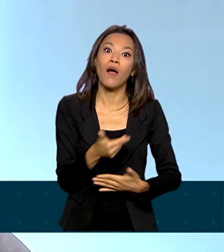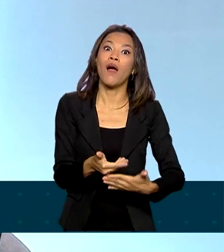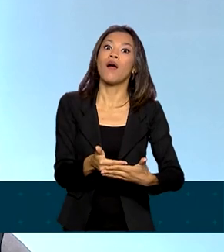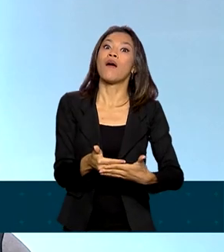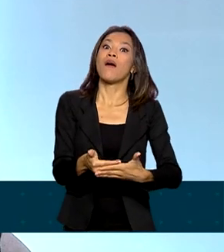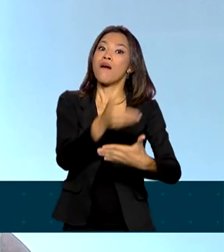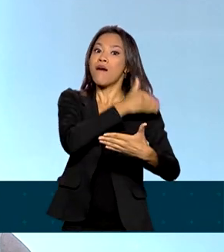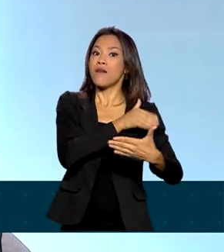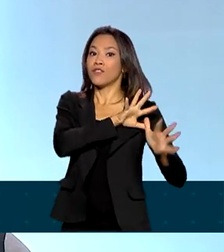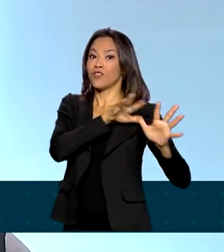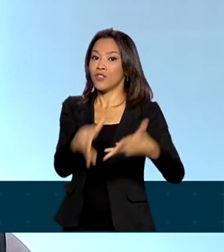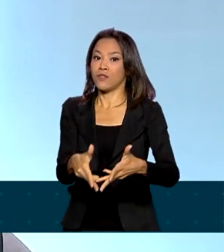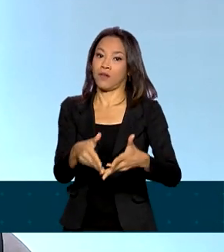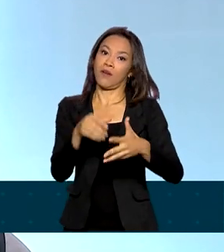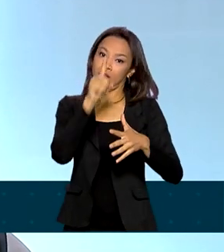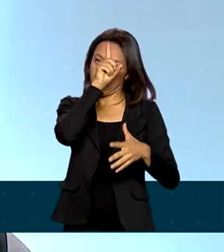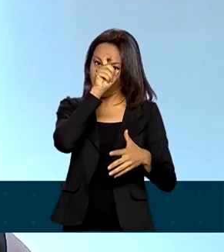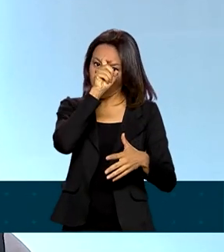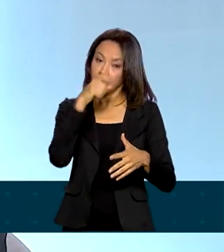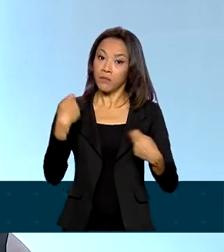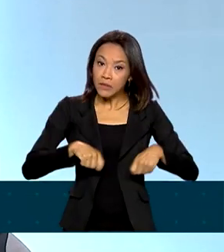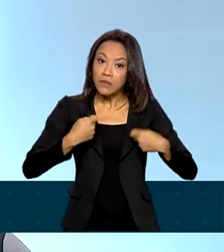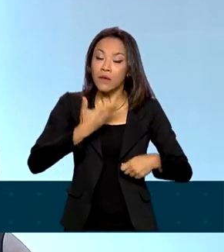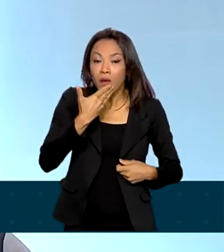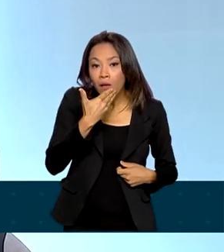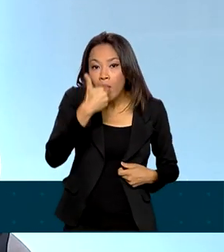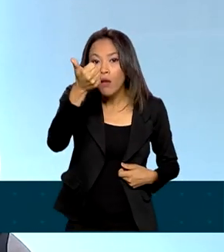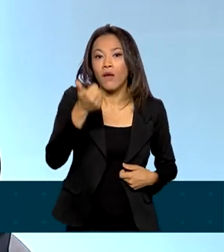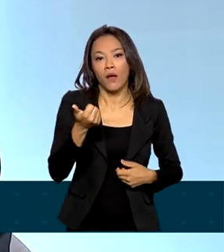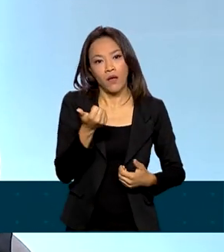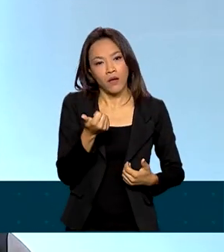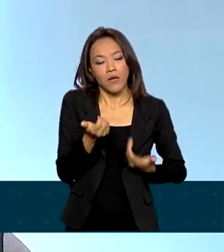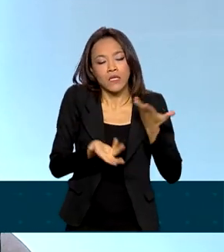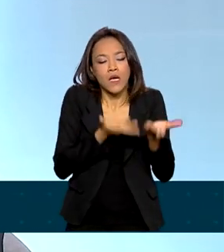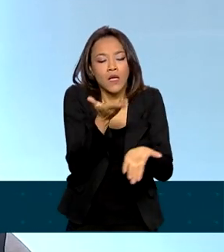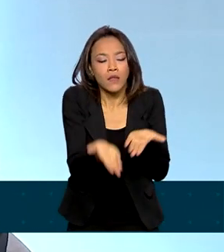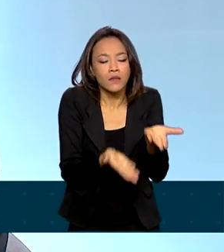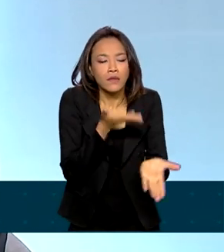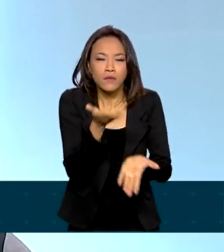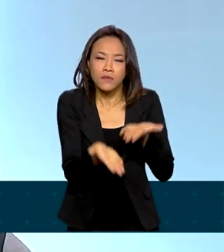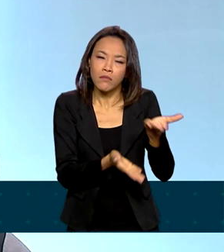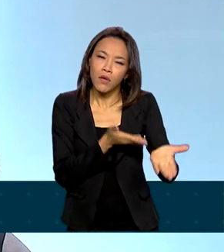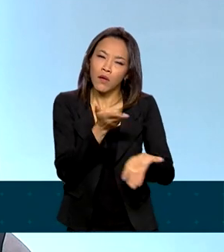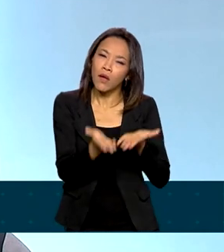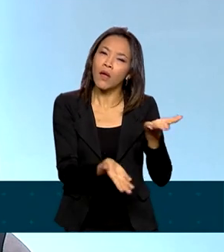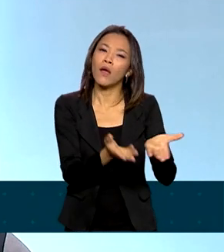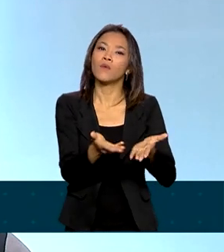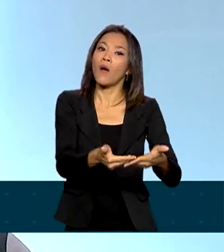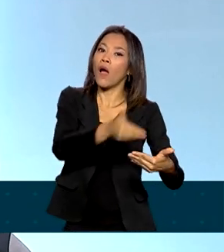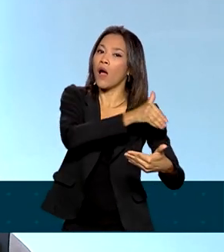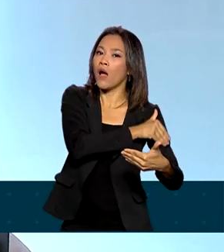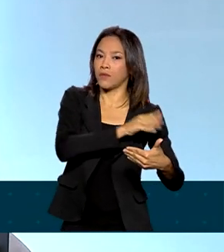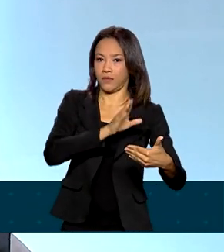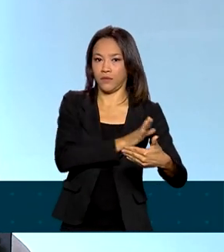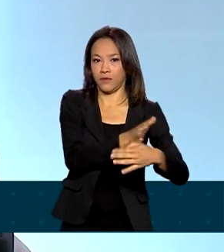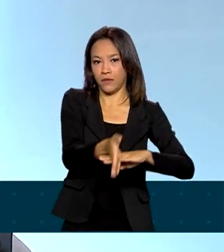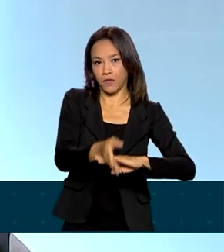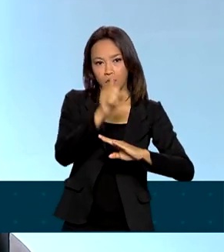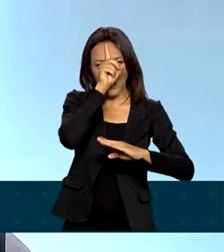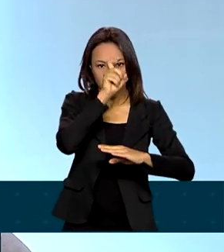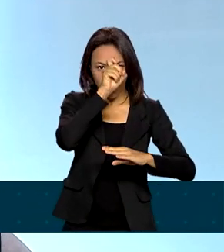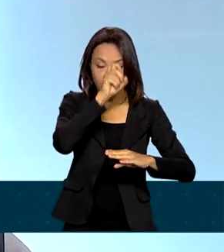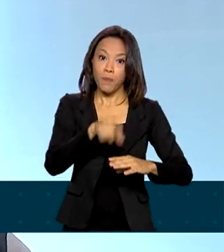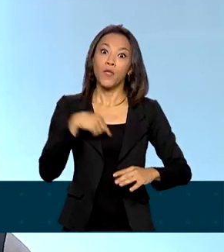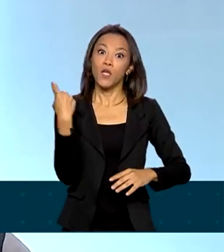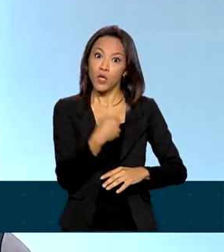Então, nós precisamos resolver e melhorar a assistência nessa fase pré-hospitalar. E nós ampliamos em mais de